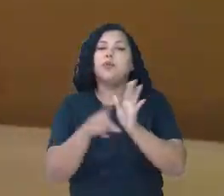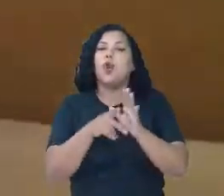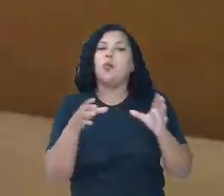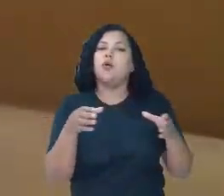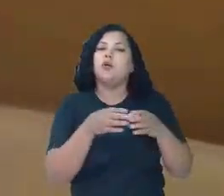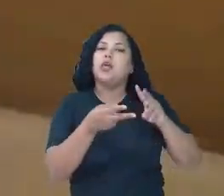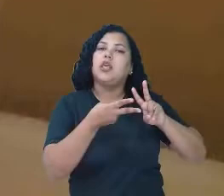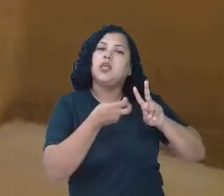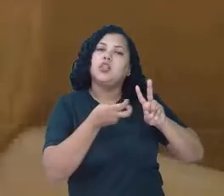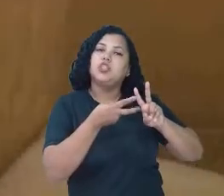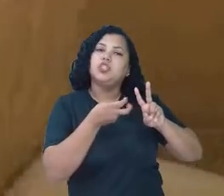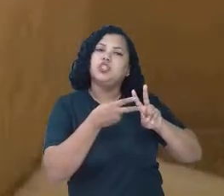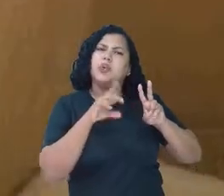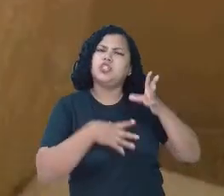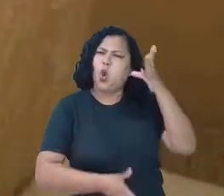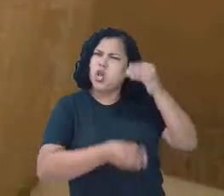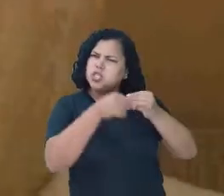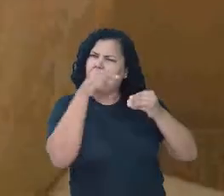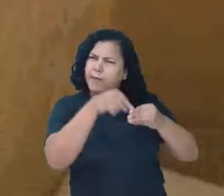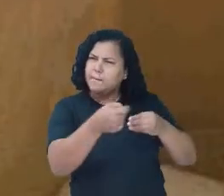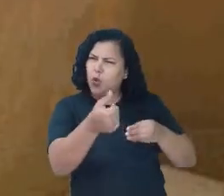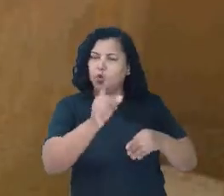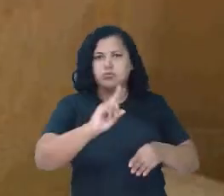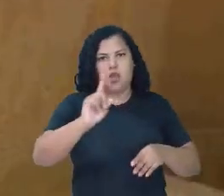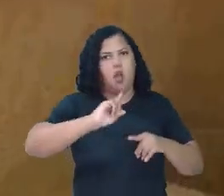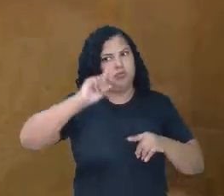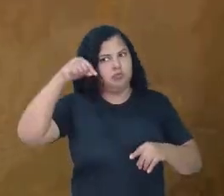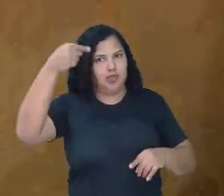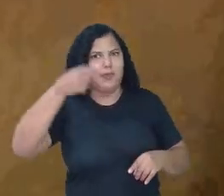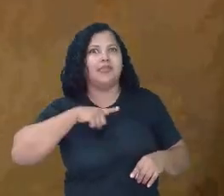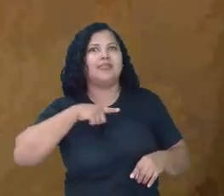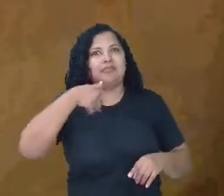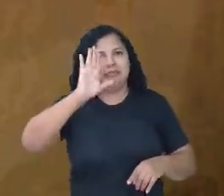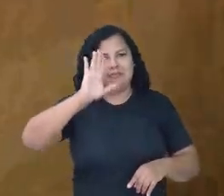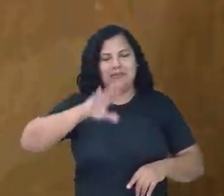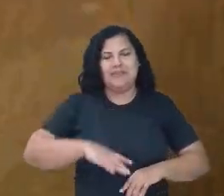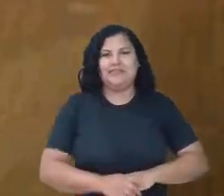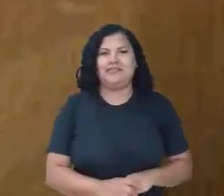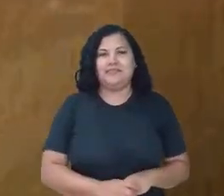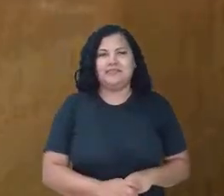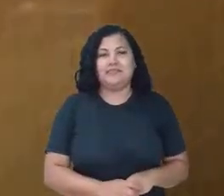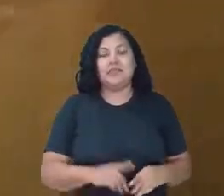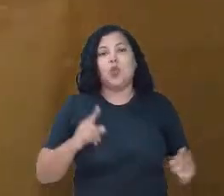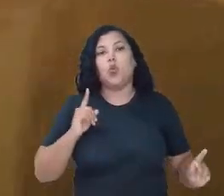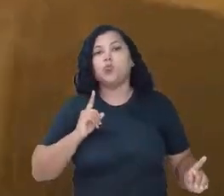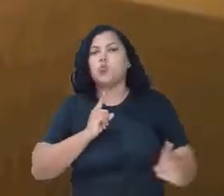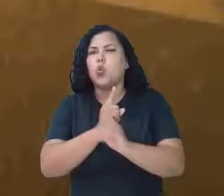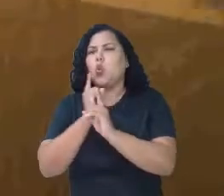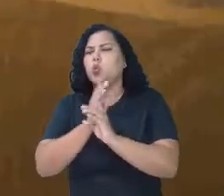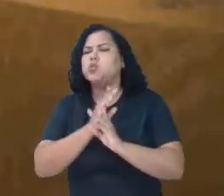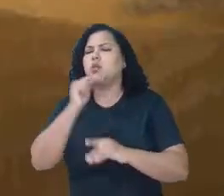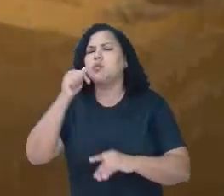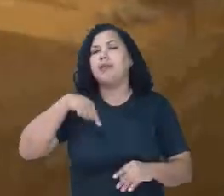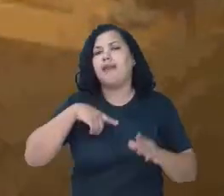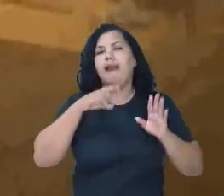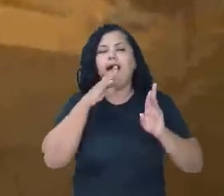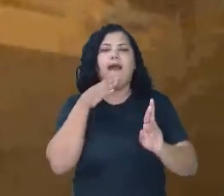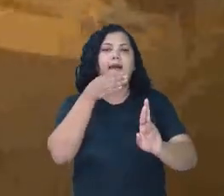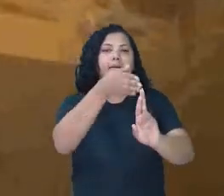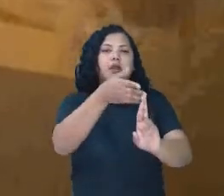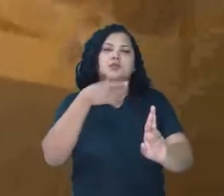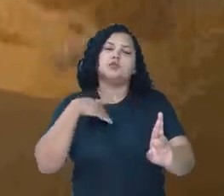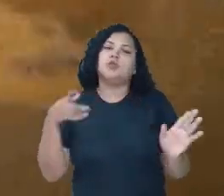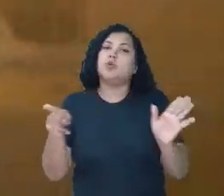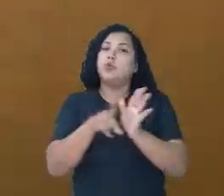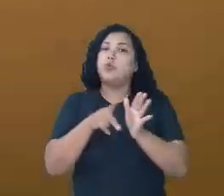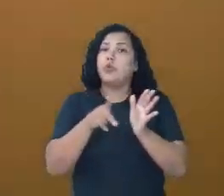se resume a isso, e a gente vai ver um pouquinho mais na frente. Então, a gente encontra aqui nessa sala um pouco da representação